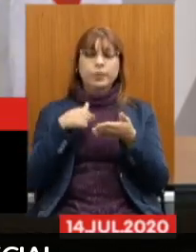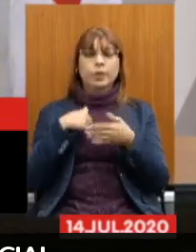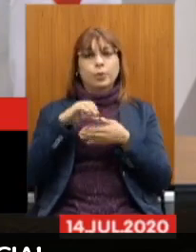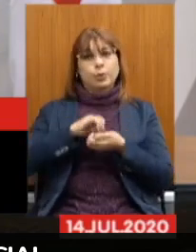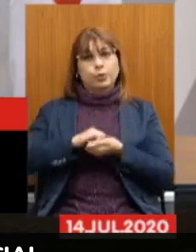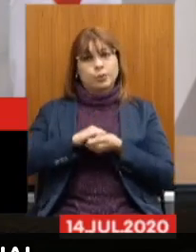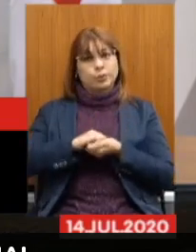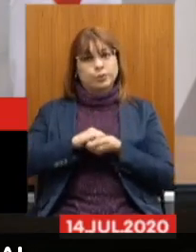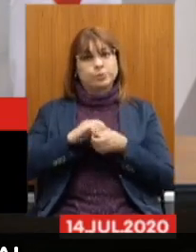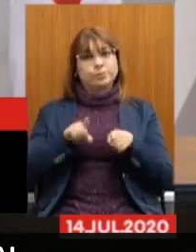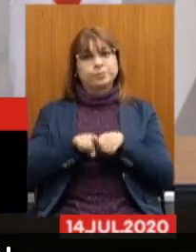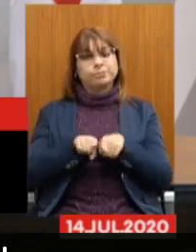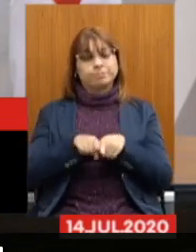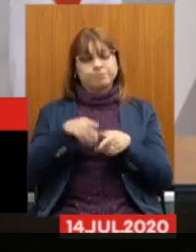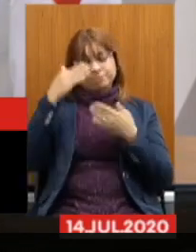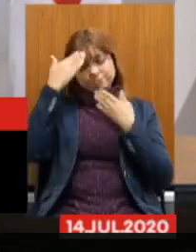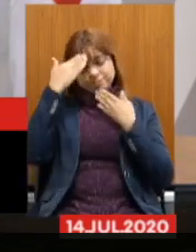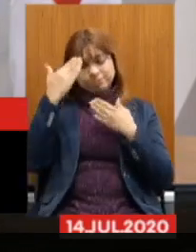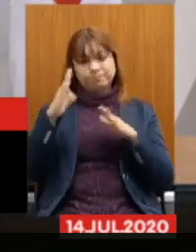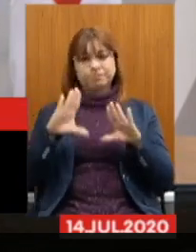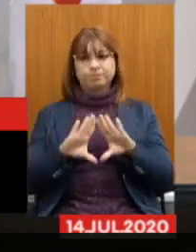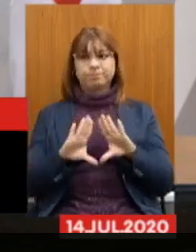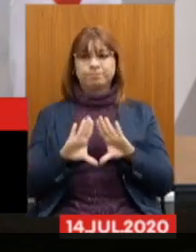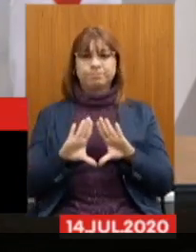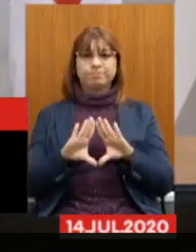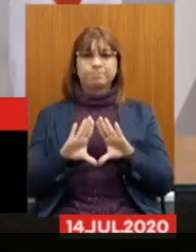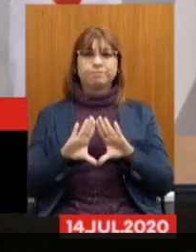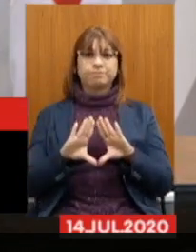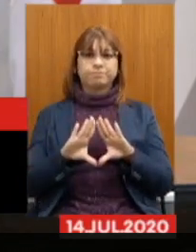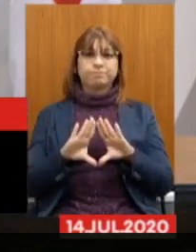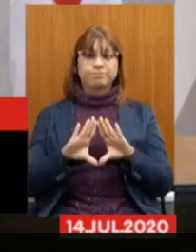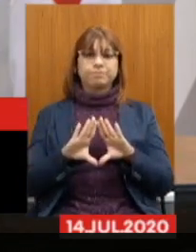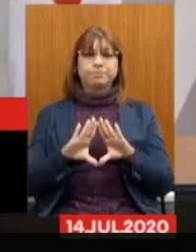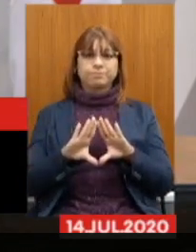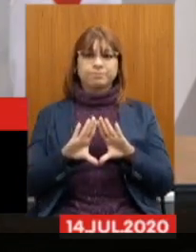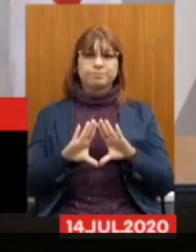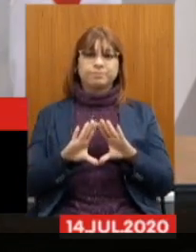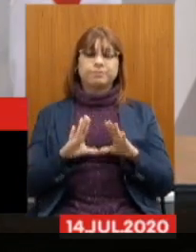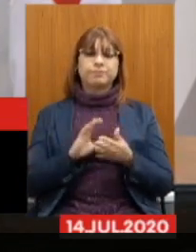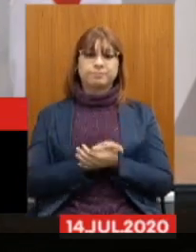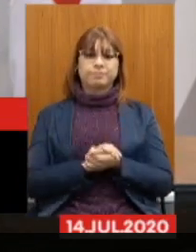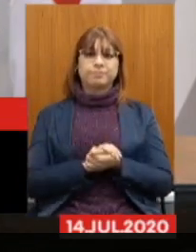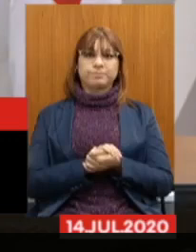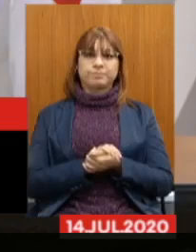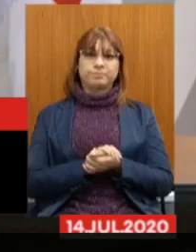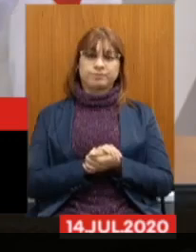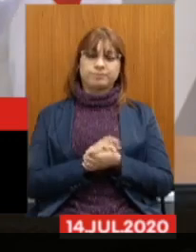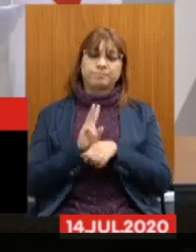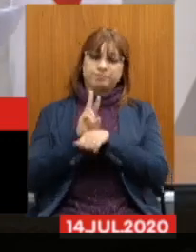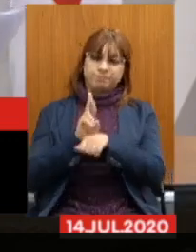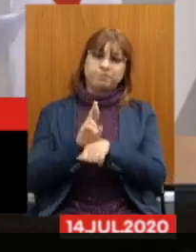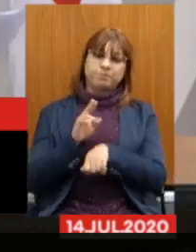agradeço essa casa pela oportunidade na pessoa do presidente Agostinho Patrus.